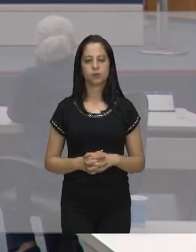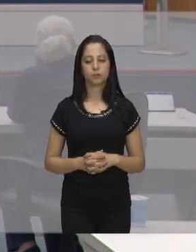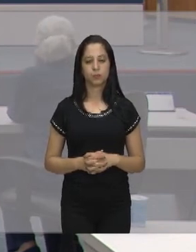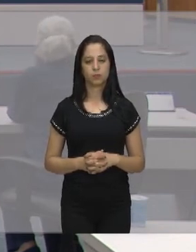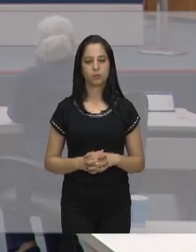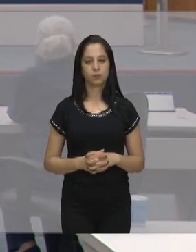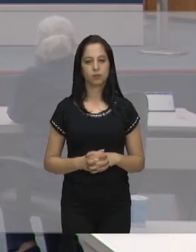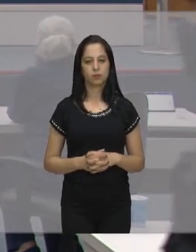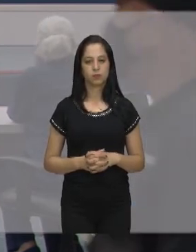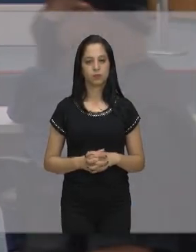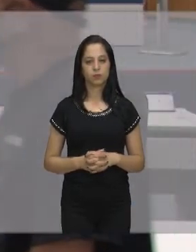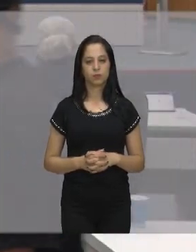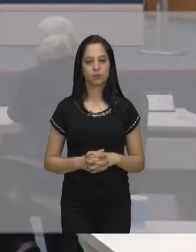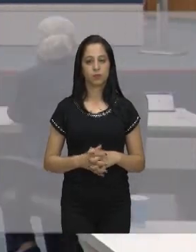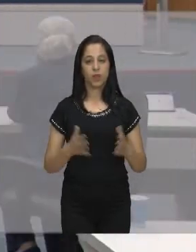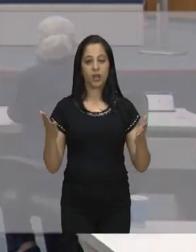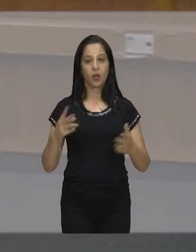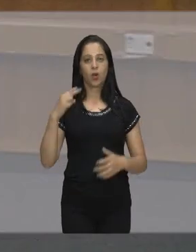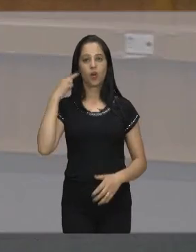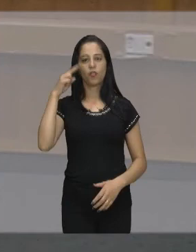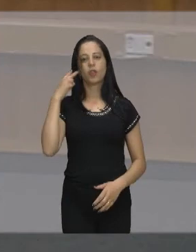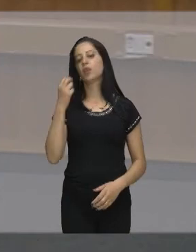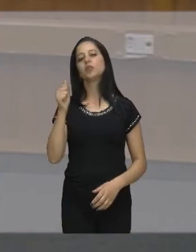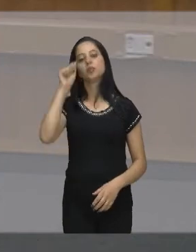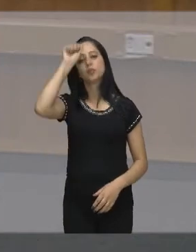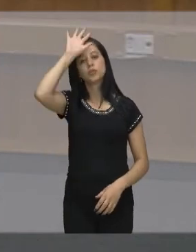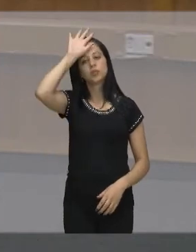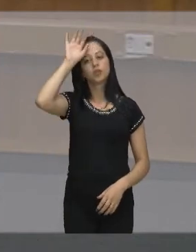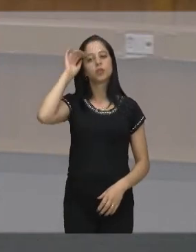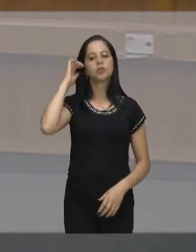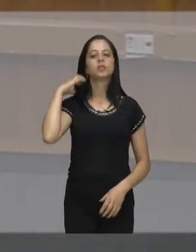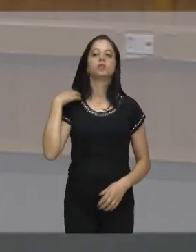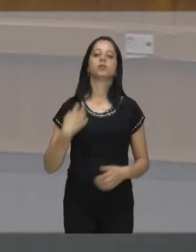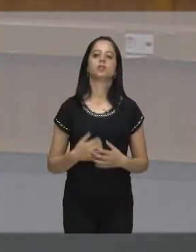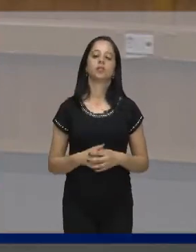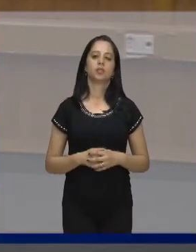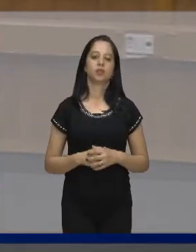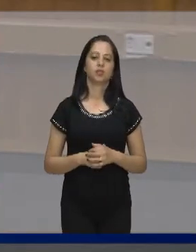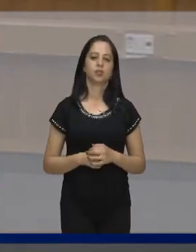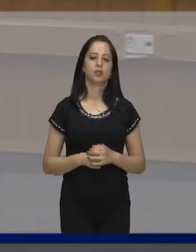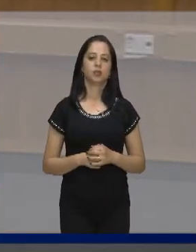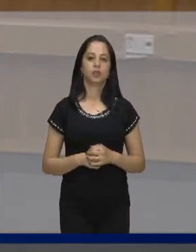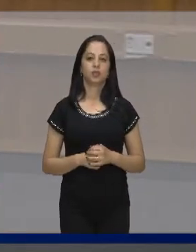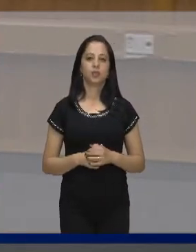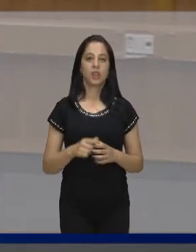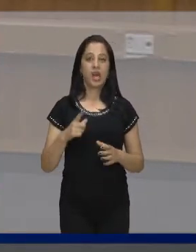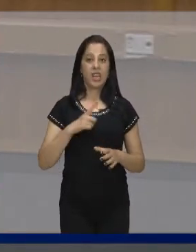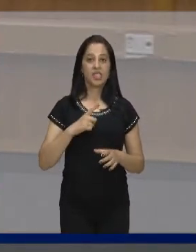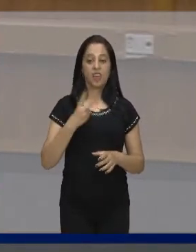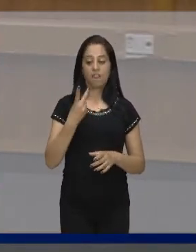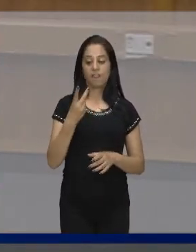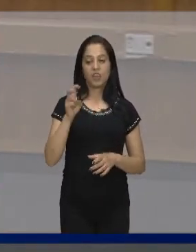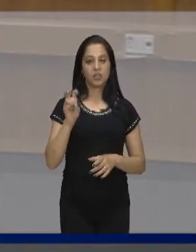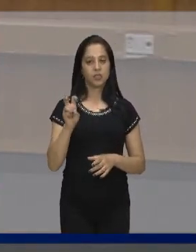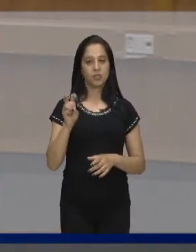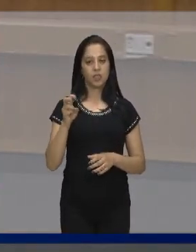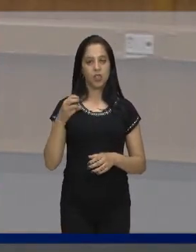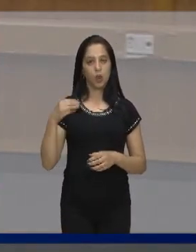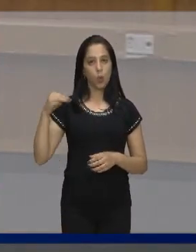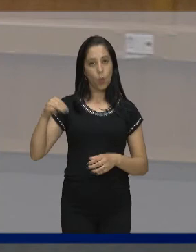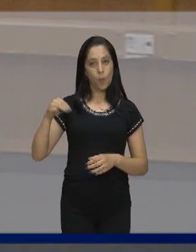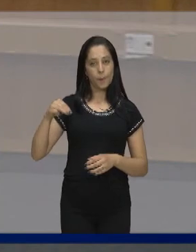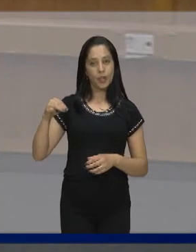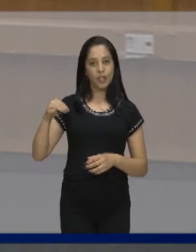Vai falar aí? Com a palavra, o vereador José Luiz. Senhor presidente, teria aí 25 minutos para discorrer